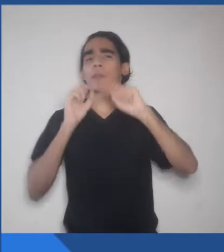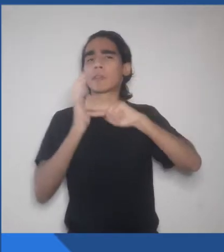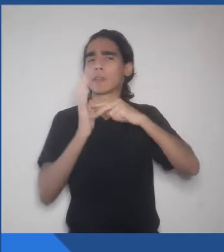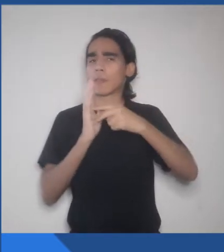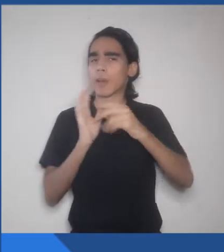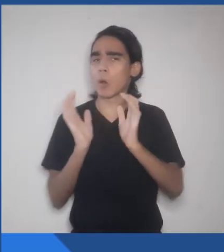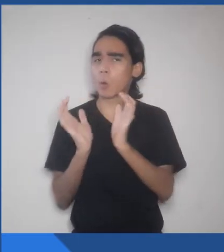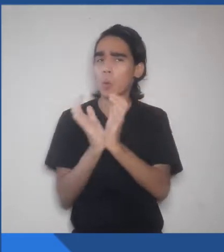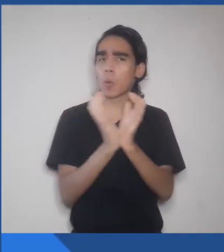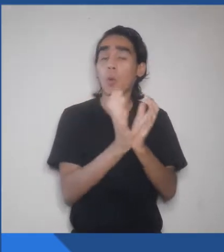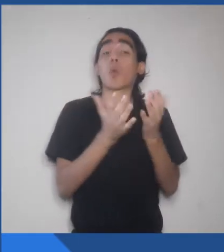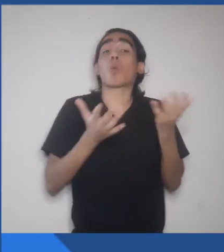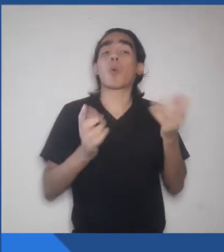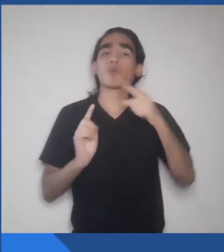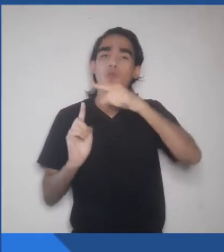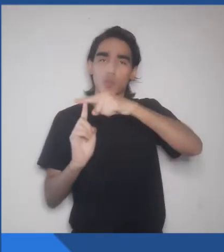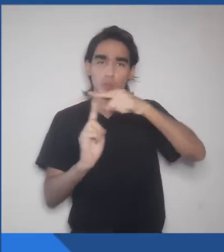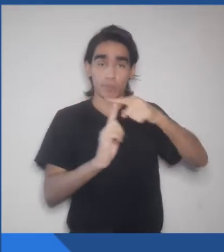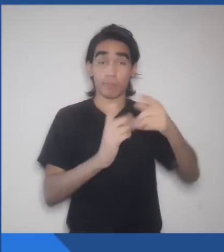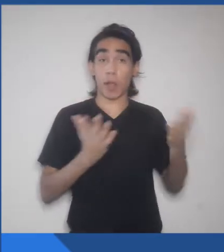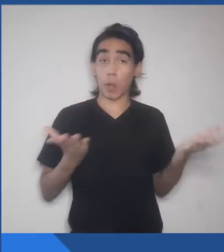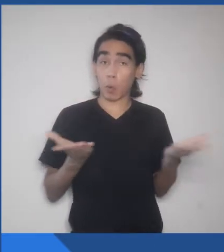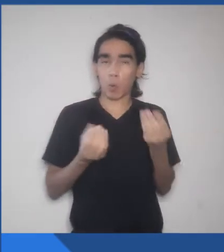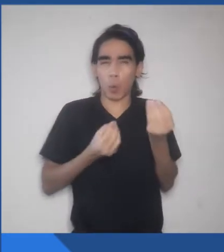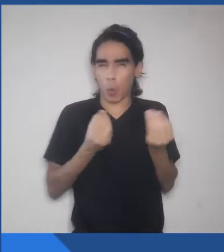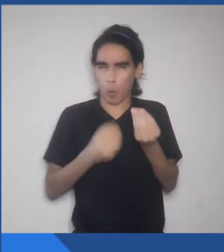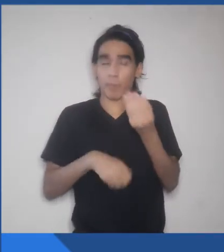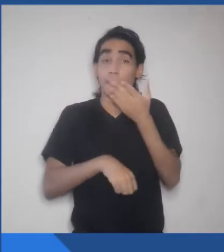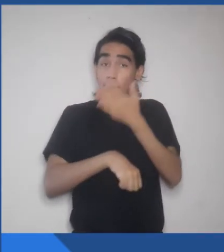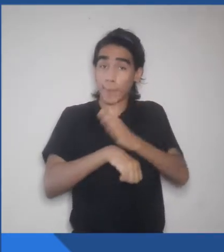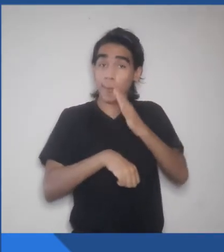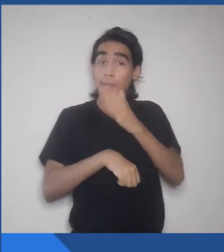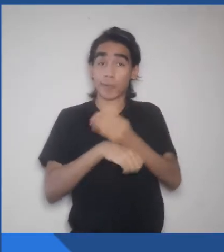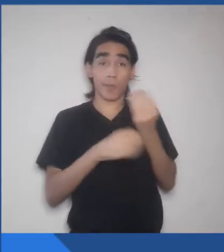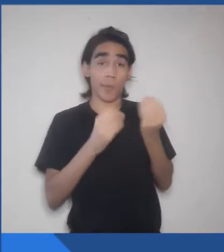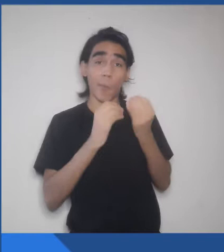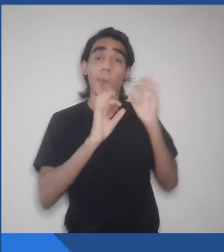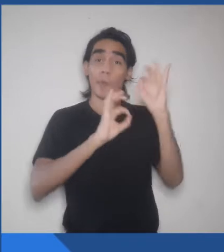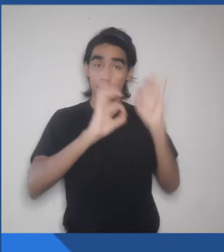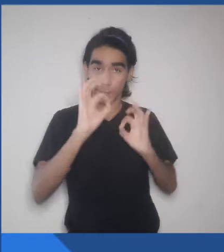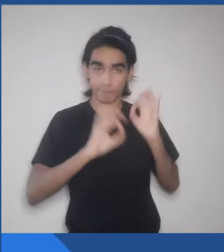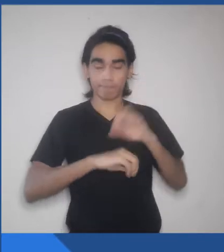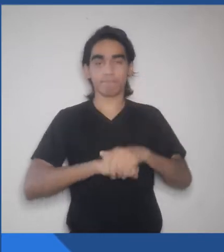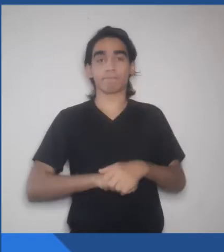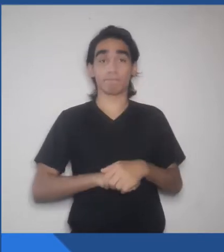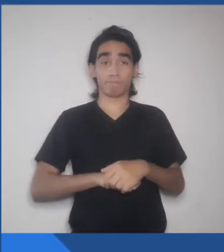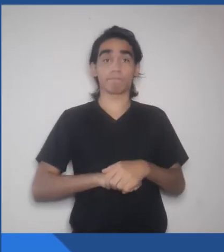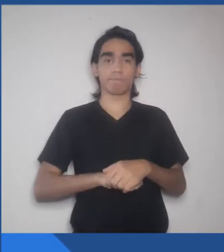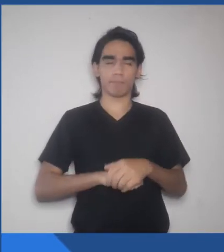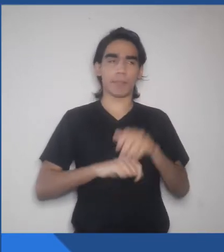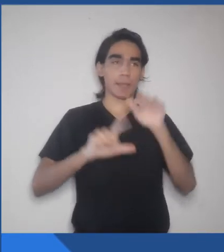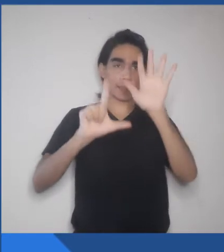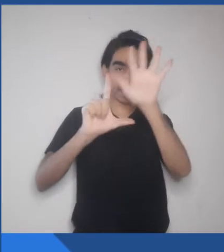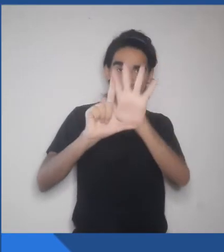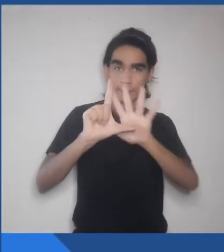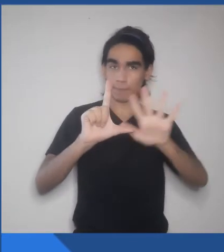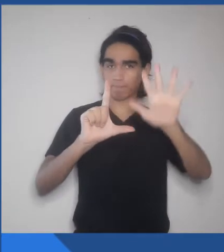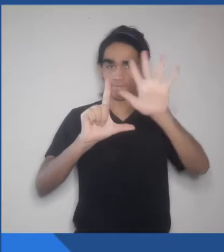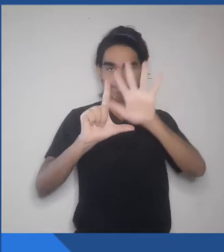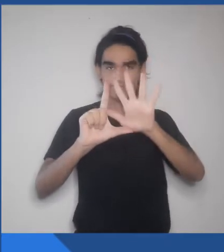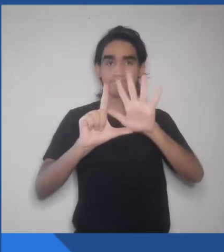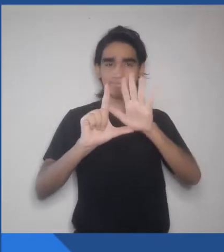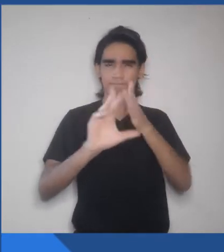os grupos, quais são os tipos de grupos. E nesse vídeo a gente vai ver a prática aqui no ambiente. Eu estou dentro da sala de aula virtual,